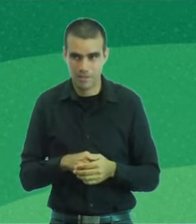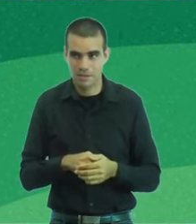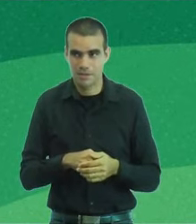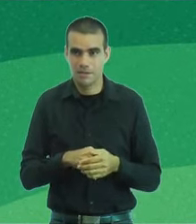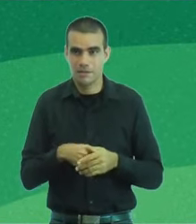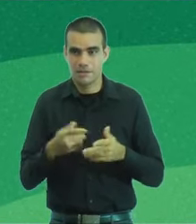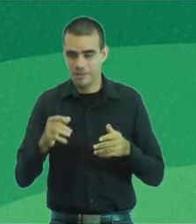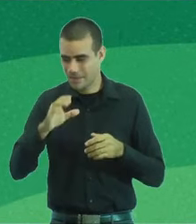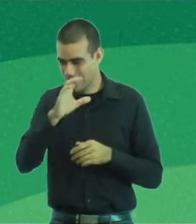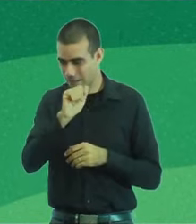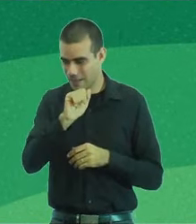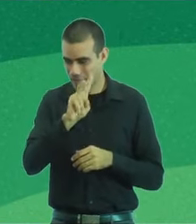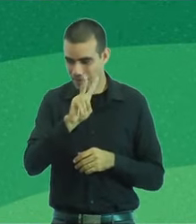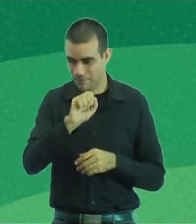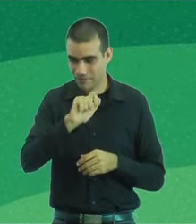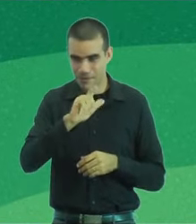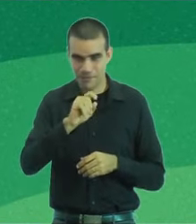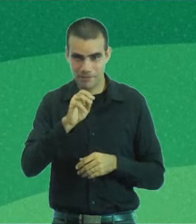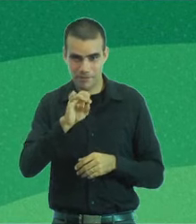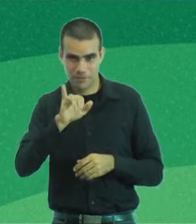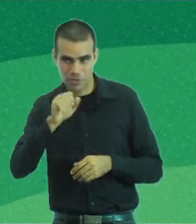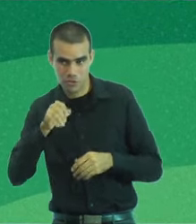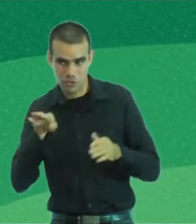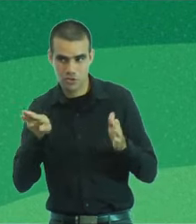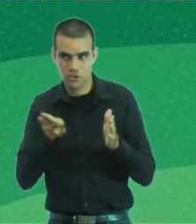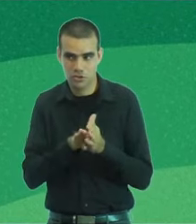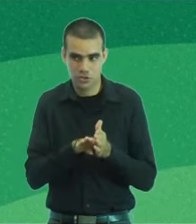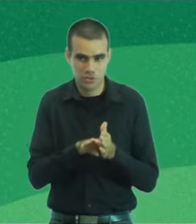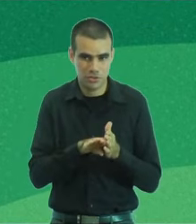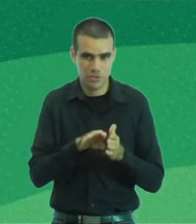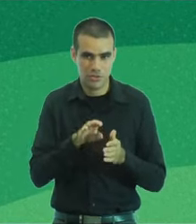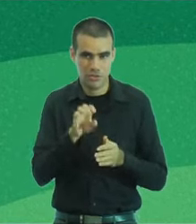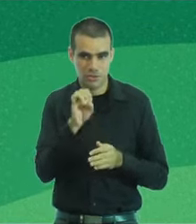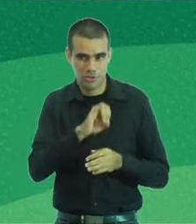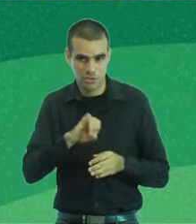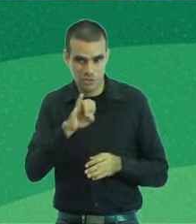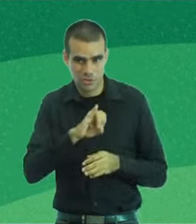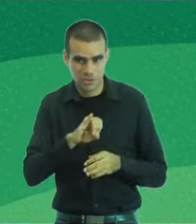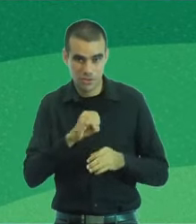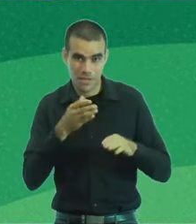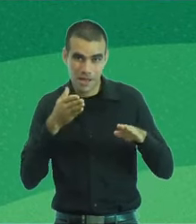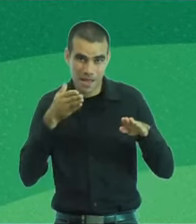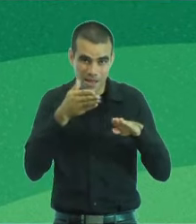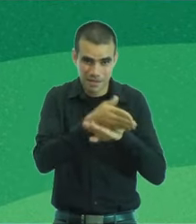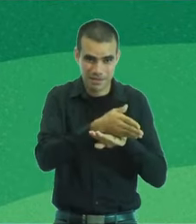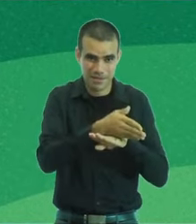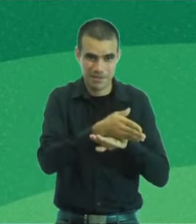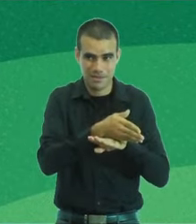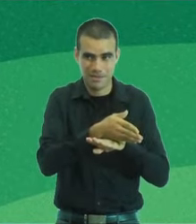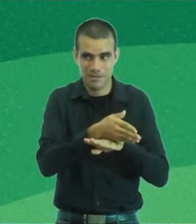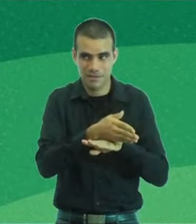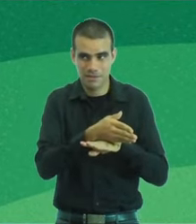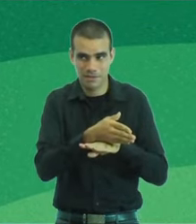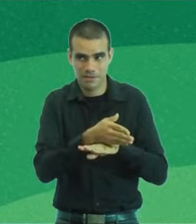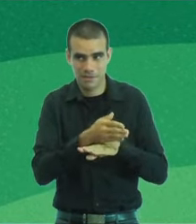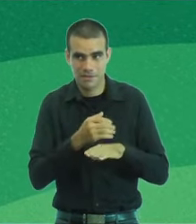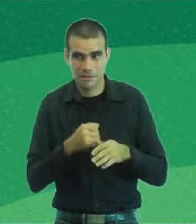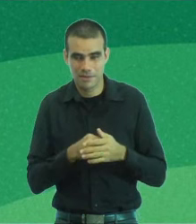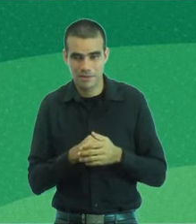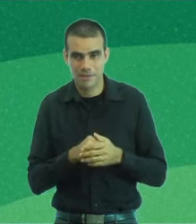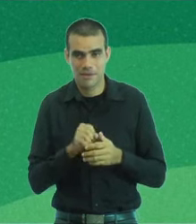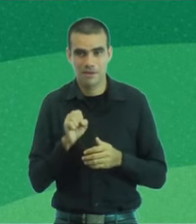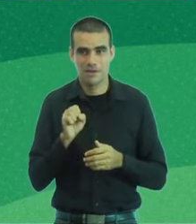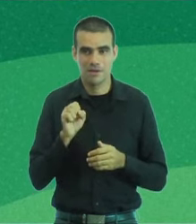de Tróia é muito legal porque você chega devagarzinho e fala assim oi já entrei e a pessoa fala OK